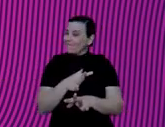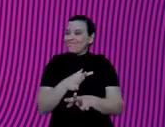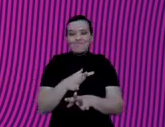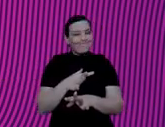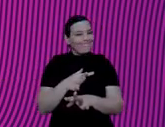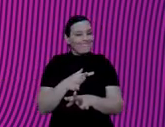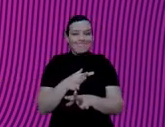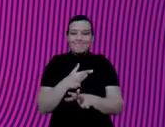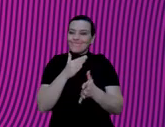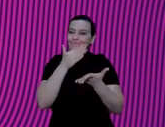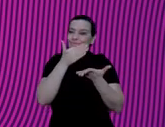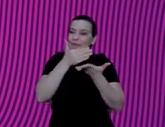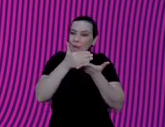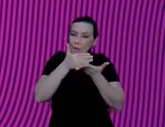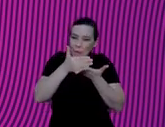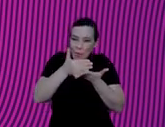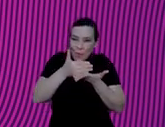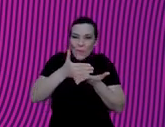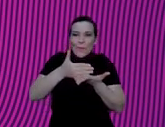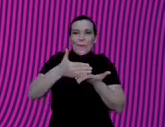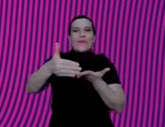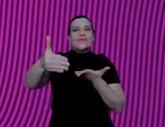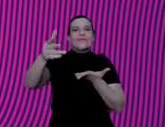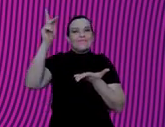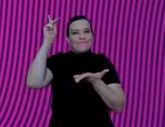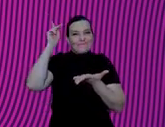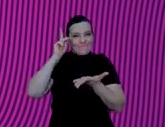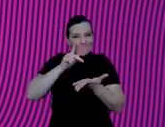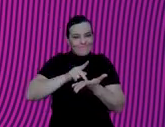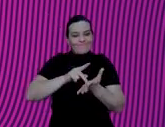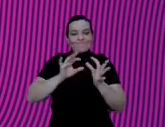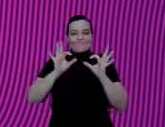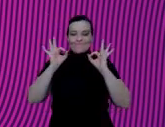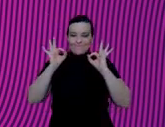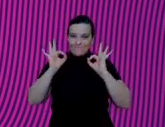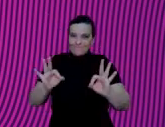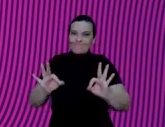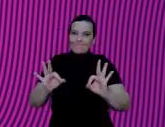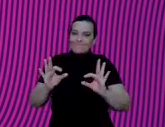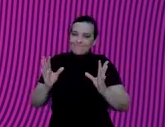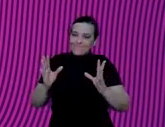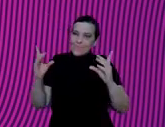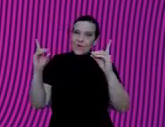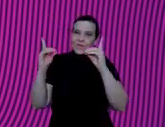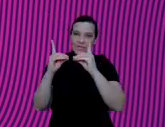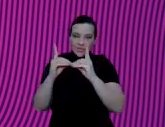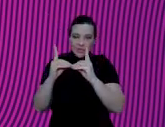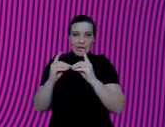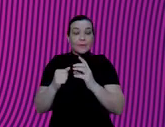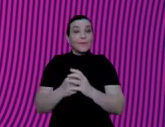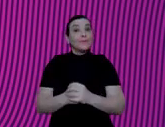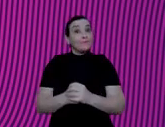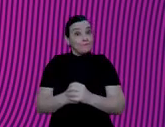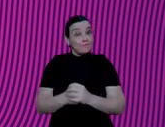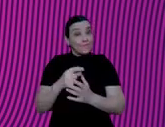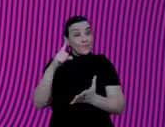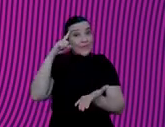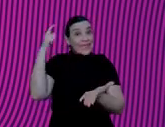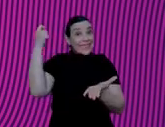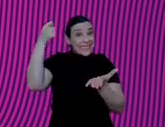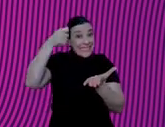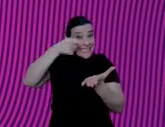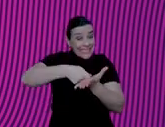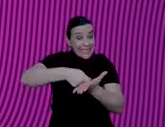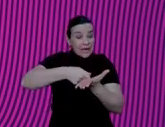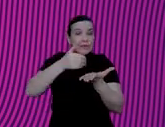começo realmente do que a gente precisa oferecer a esse paciente. A nossa decisão por começar por aqui é porque